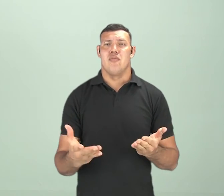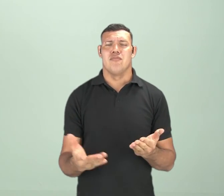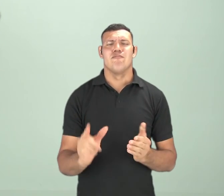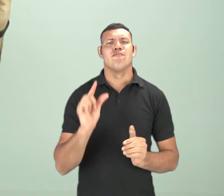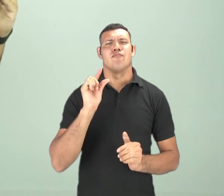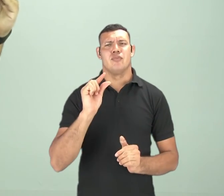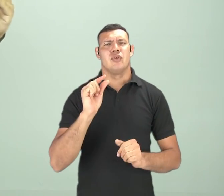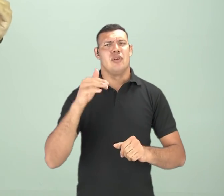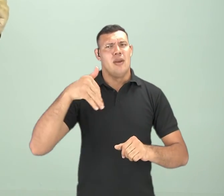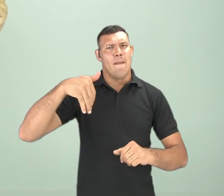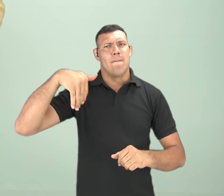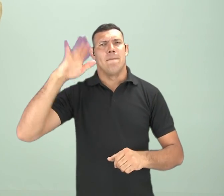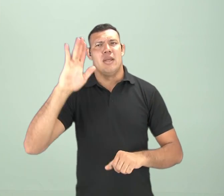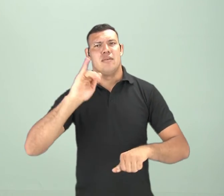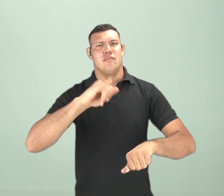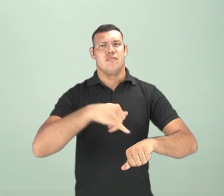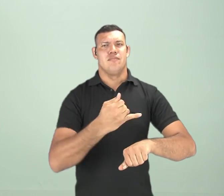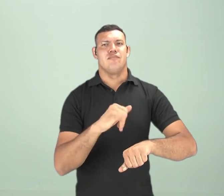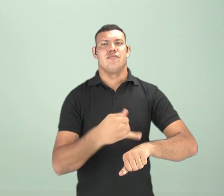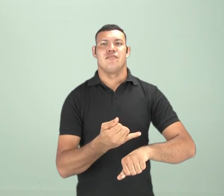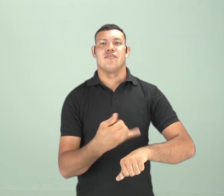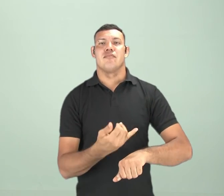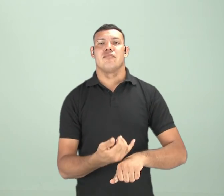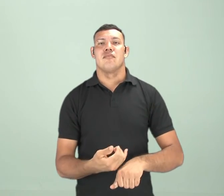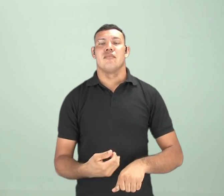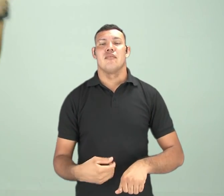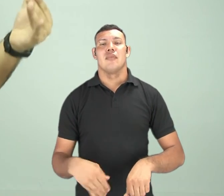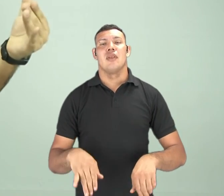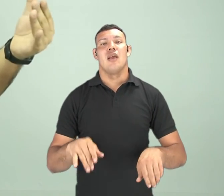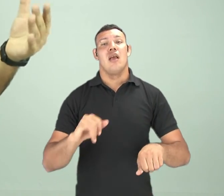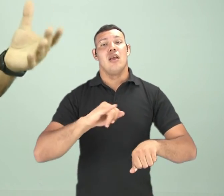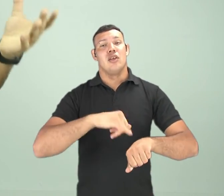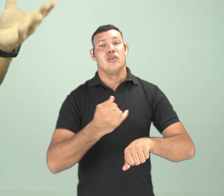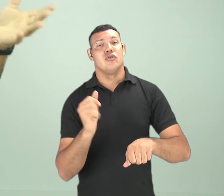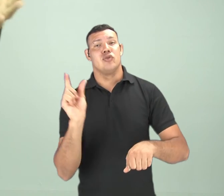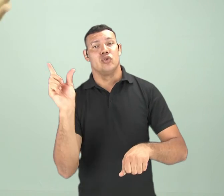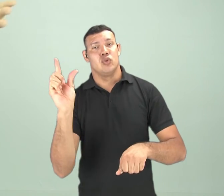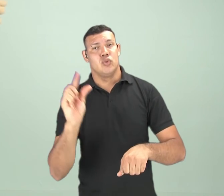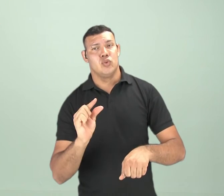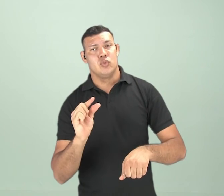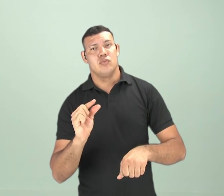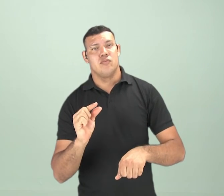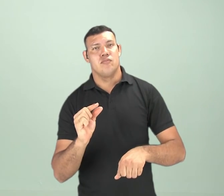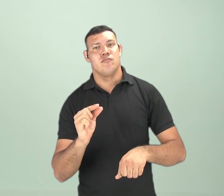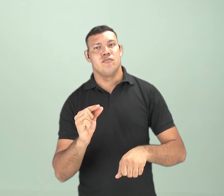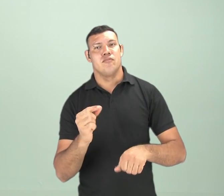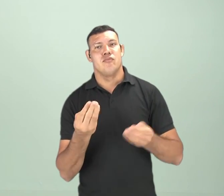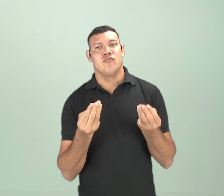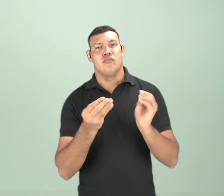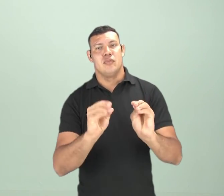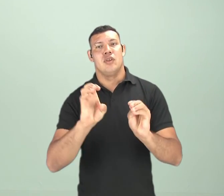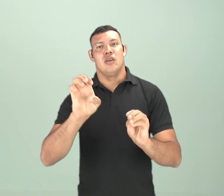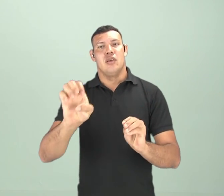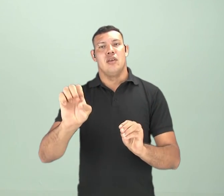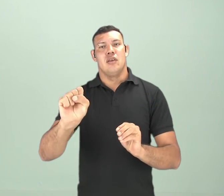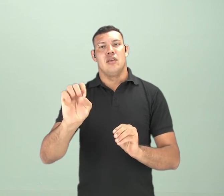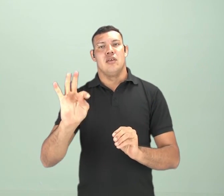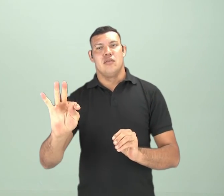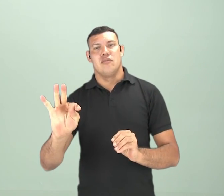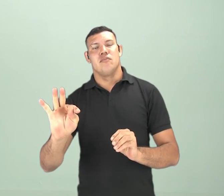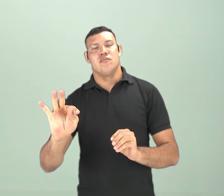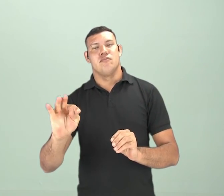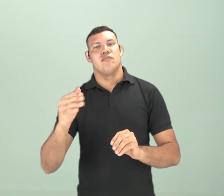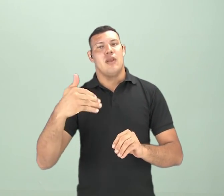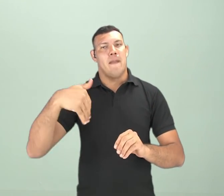os superlatives, nós vimos um pouco sobre os adjetivos curtos, que nós acrescentamos as letrinhas est para fazer o